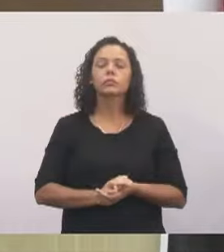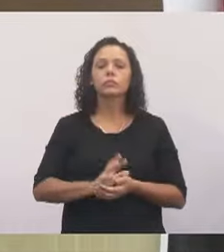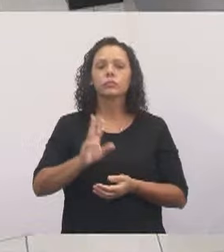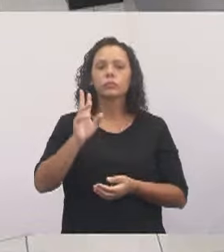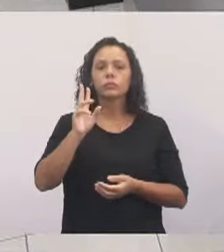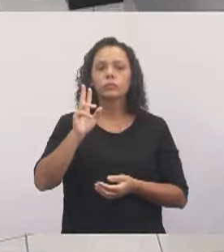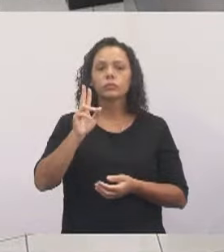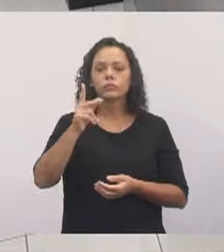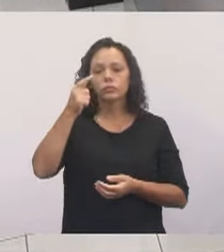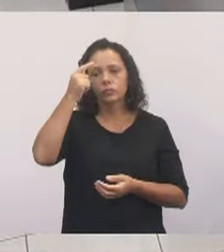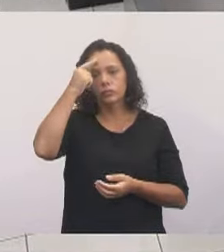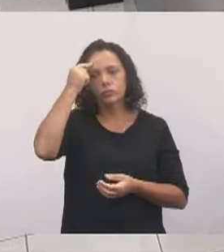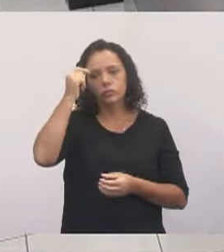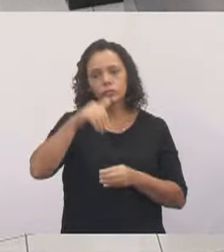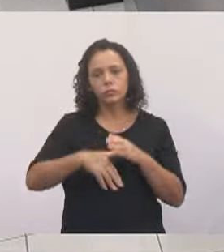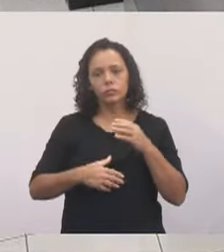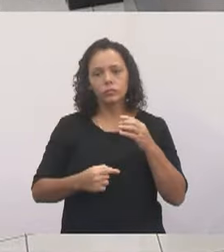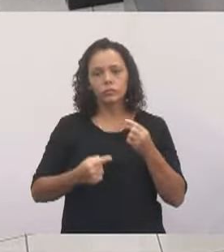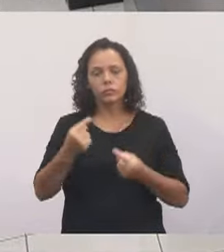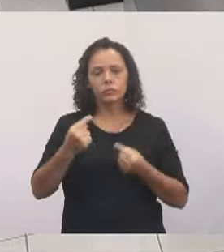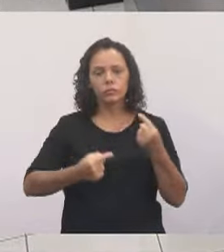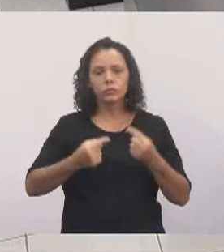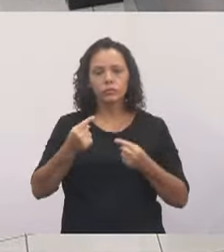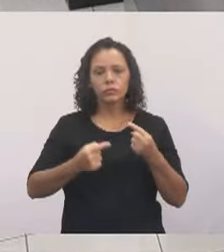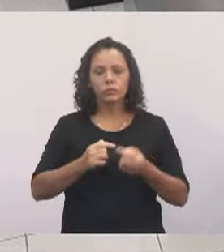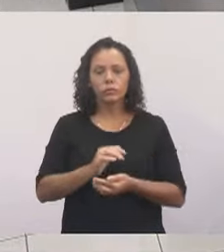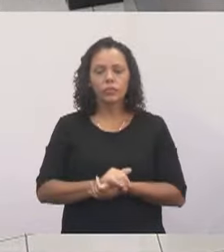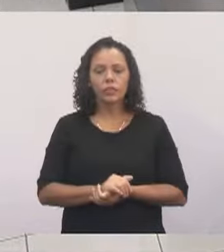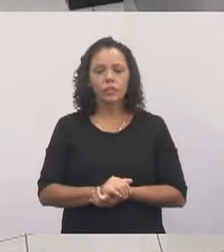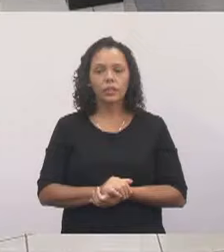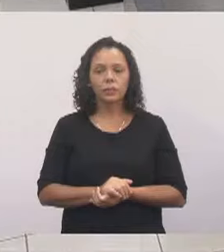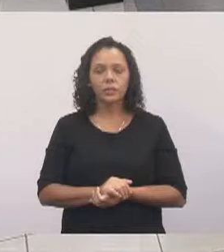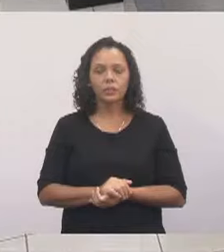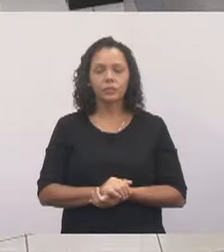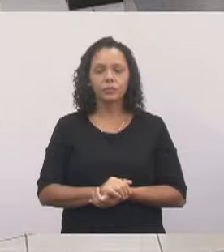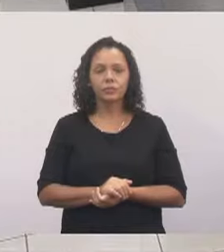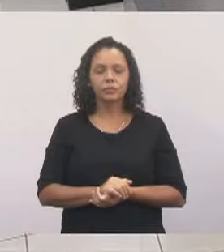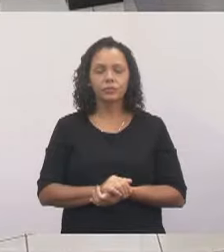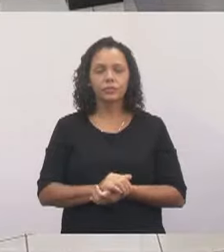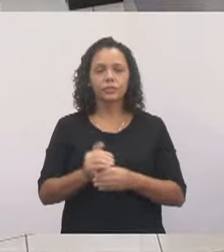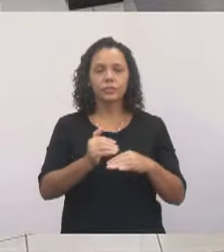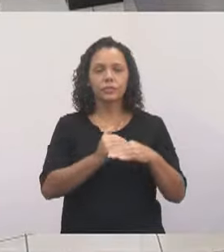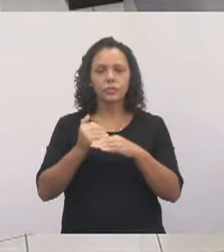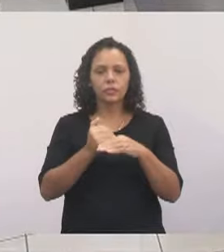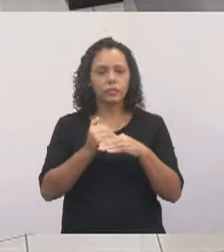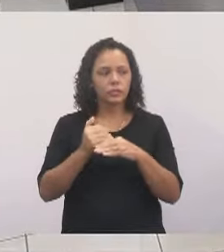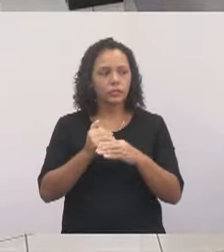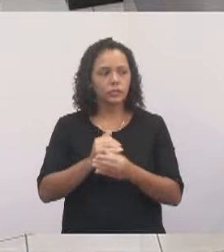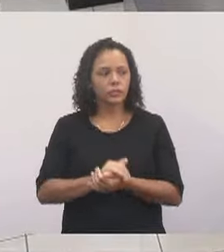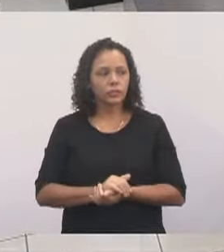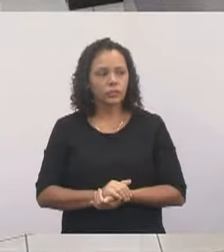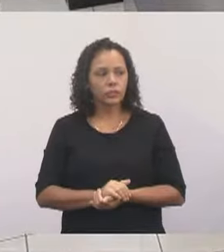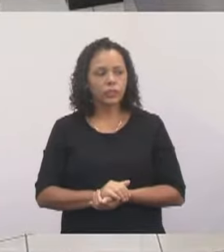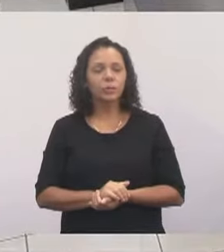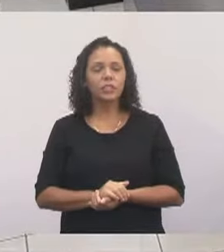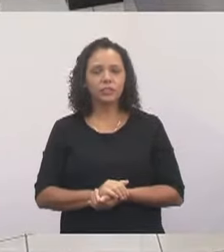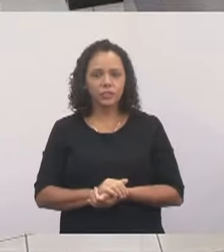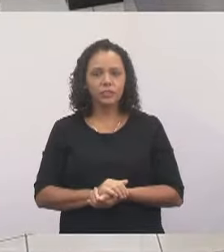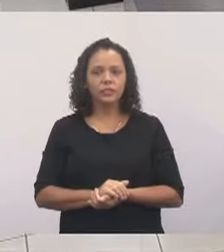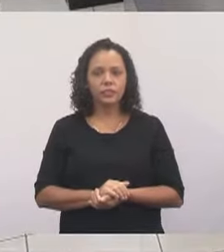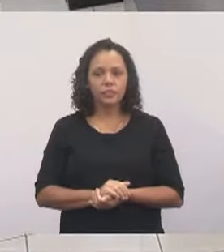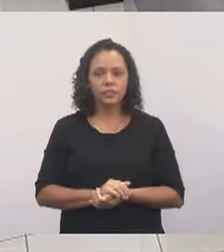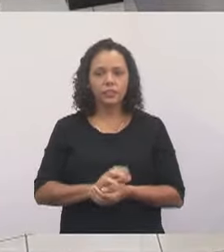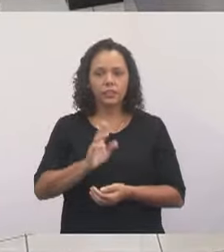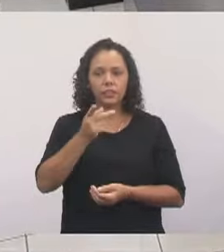Edgar Sazaki? Favorável. Como vota o vereador Hernani Barreto? Favorável.